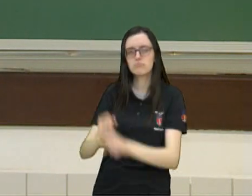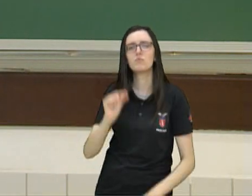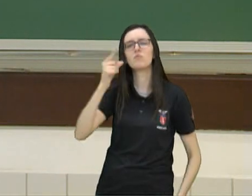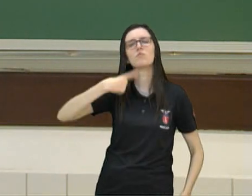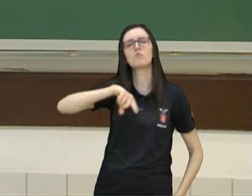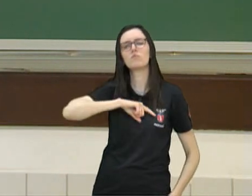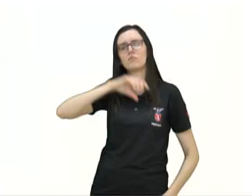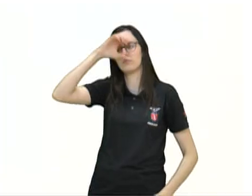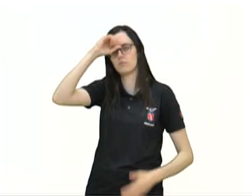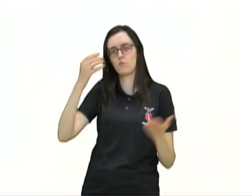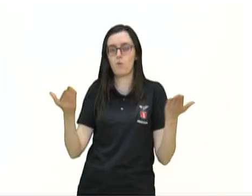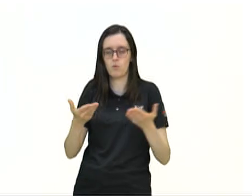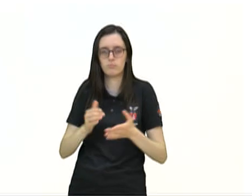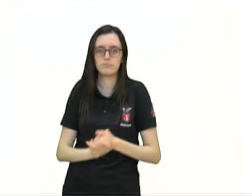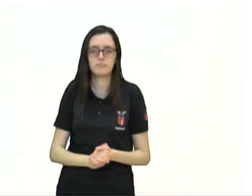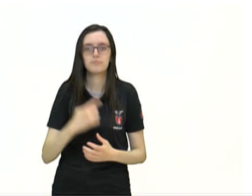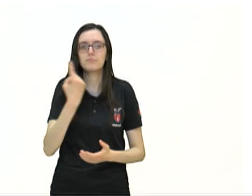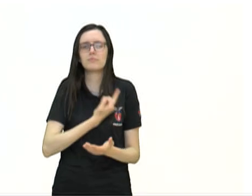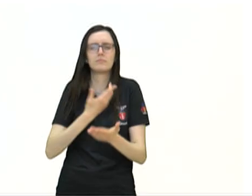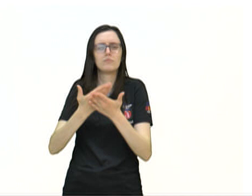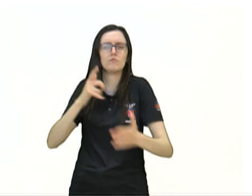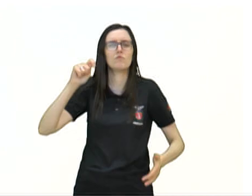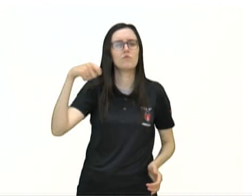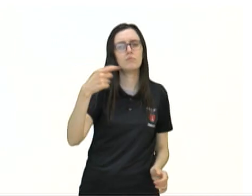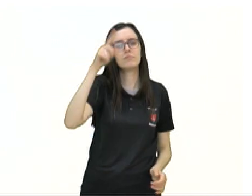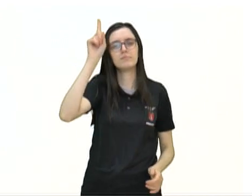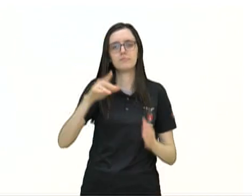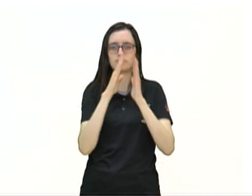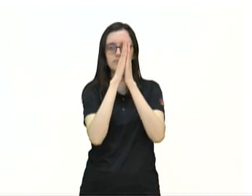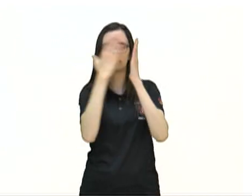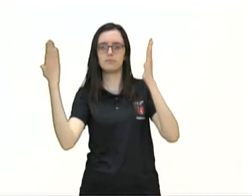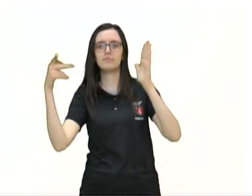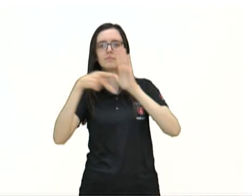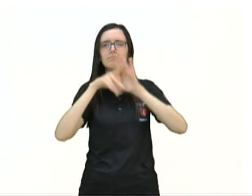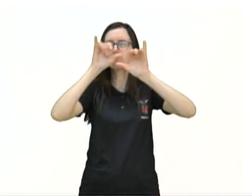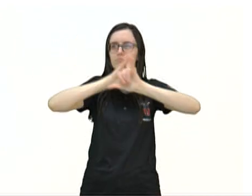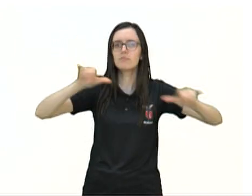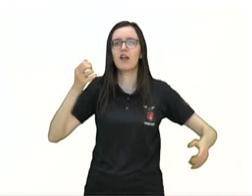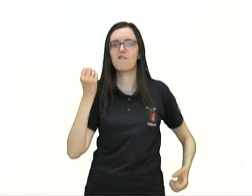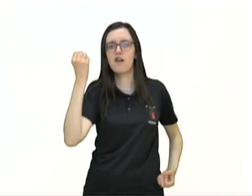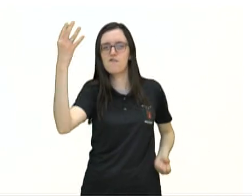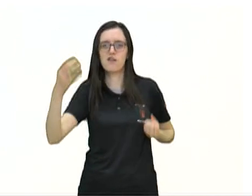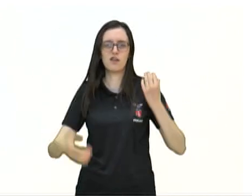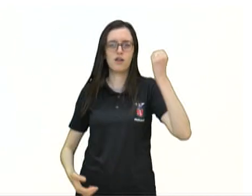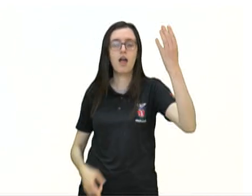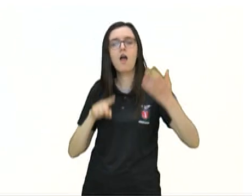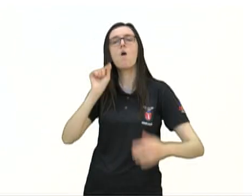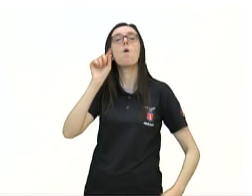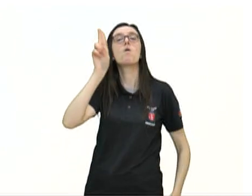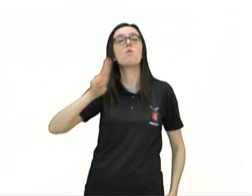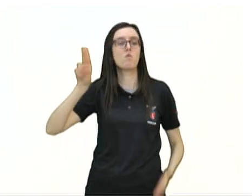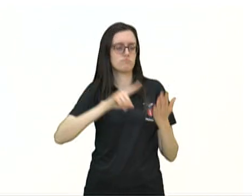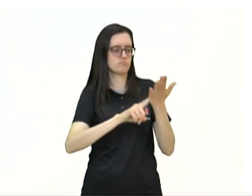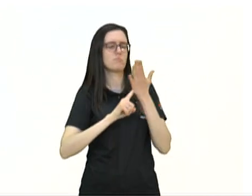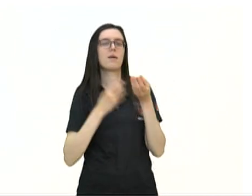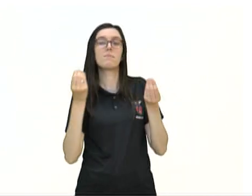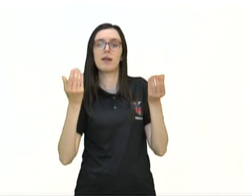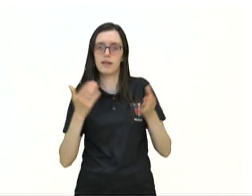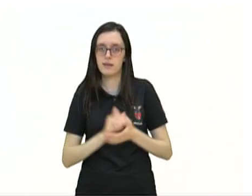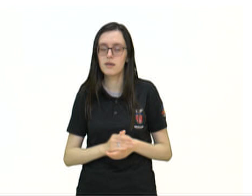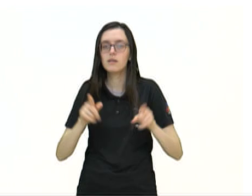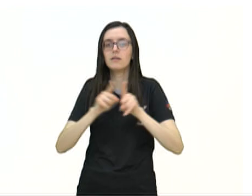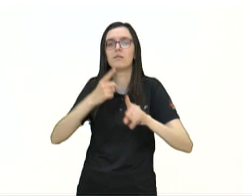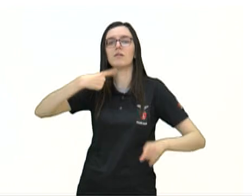que nós vimos hoje? Nós vimos um pouquinho do folheto turístico, o que o folheto turístico vai me trazer. Nós